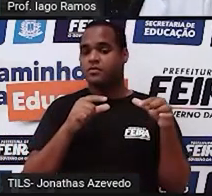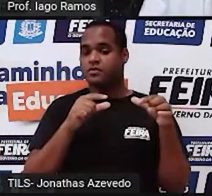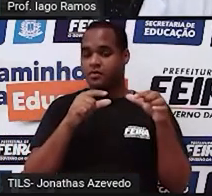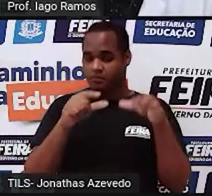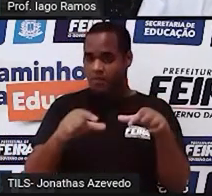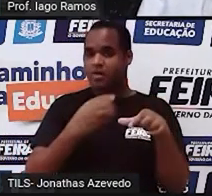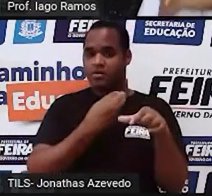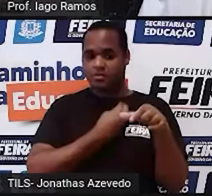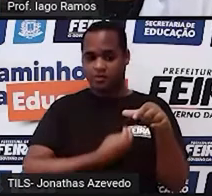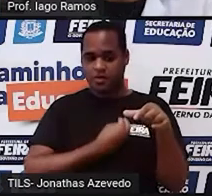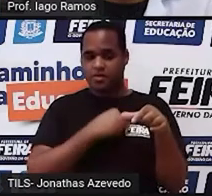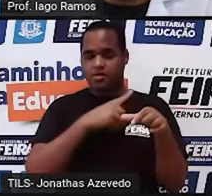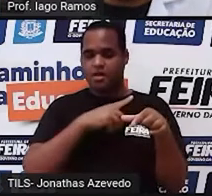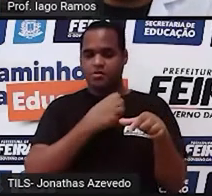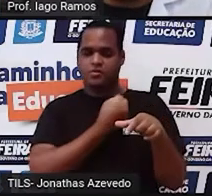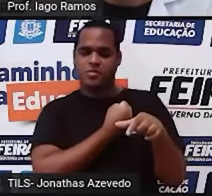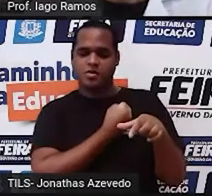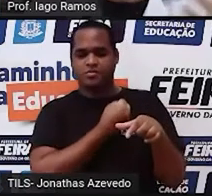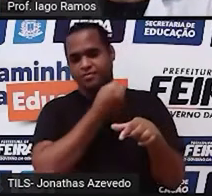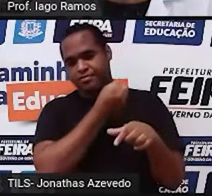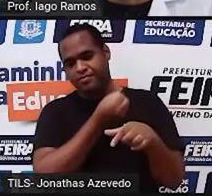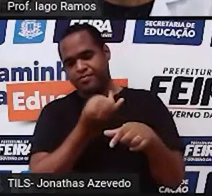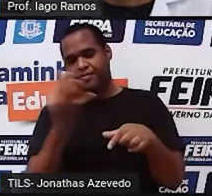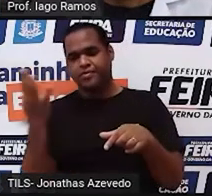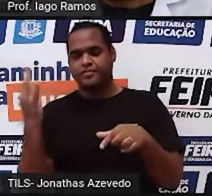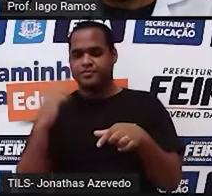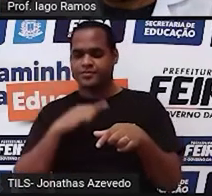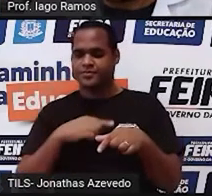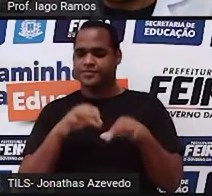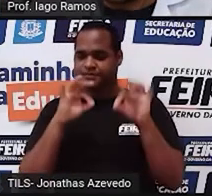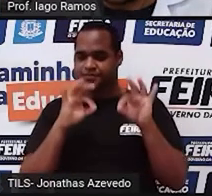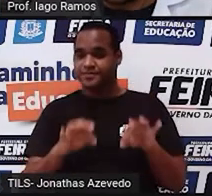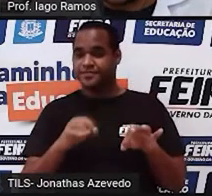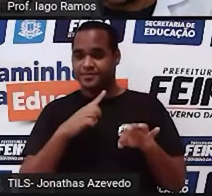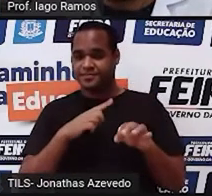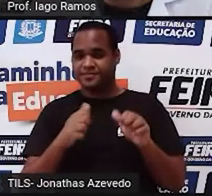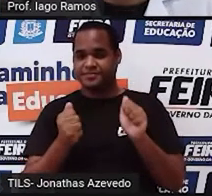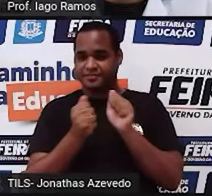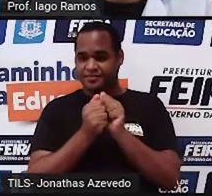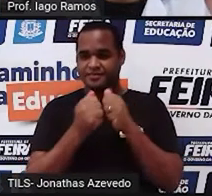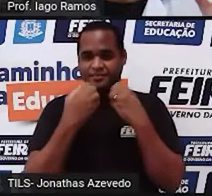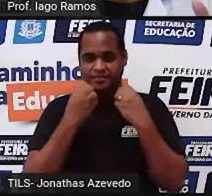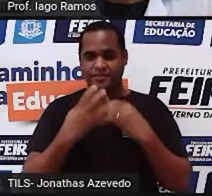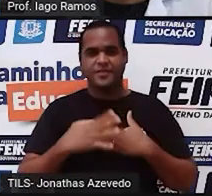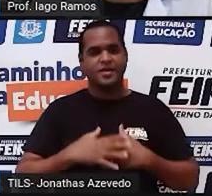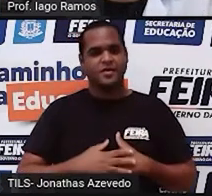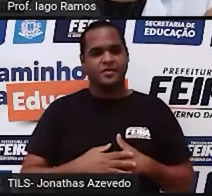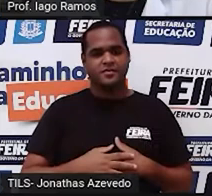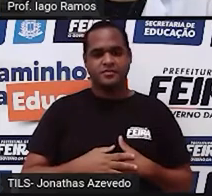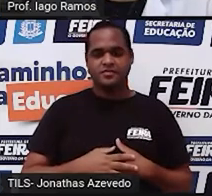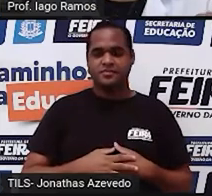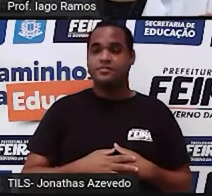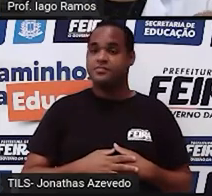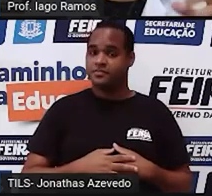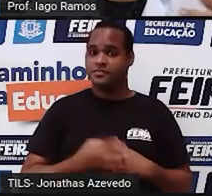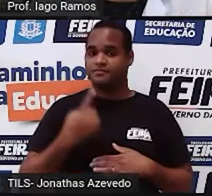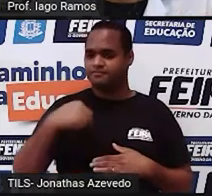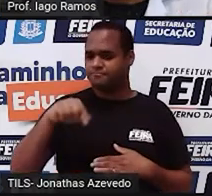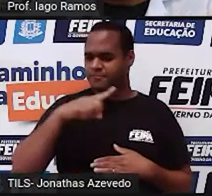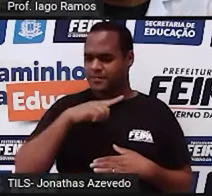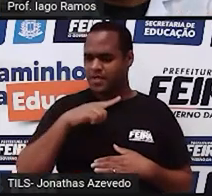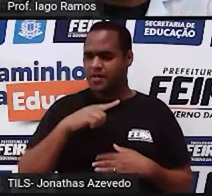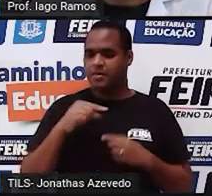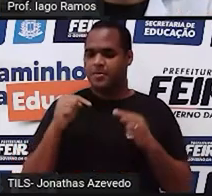eles estão conosco concorda comigo é isso multi faz